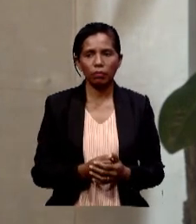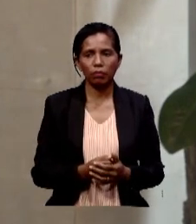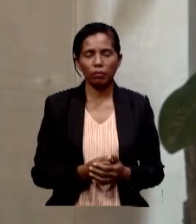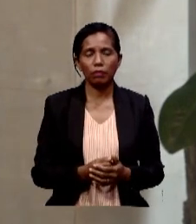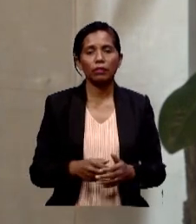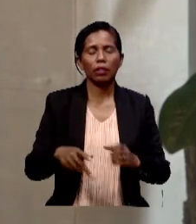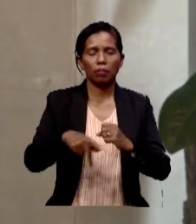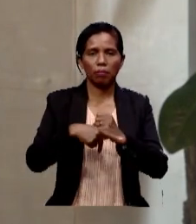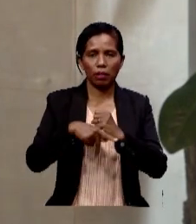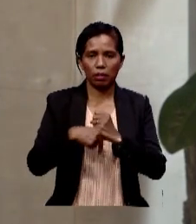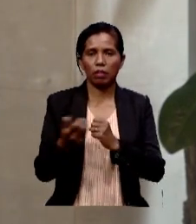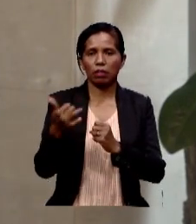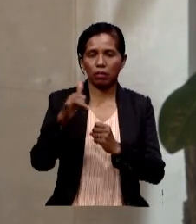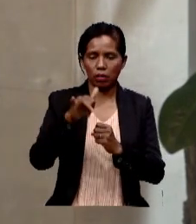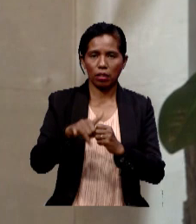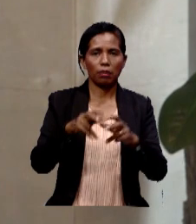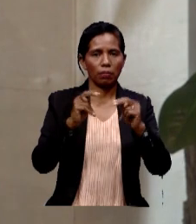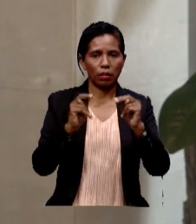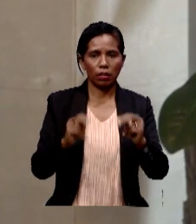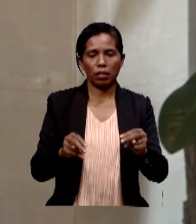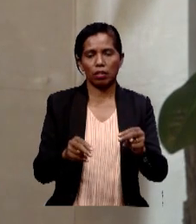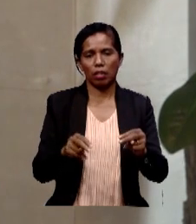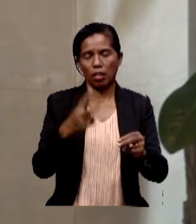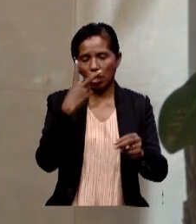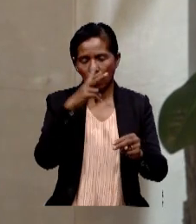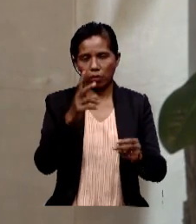bankara sira, presisa intende malu mas.